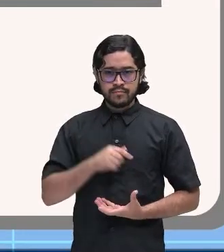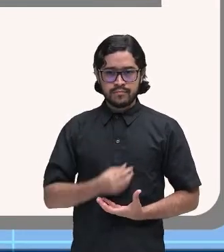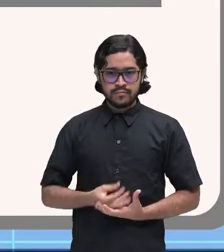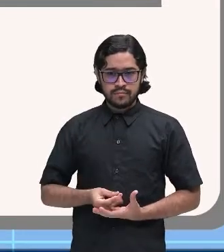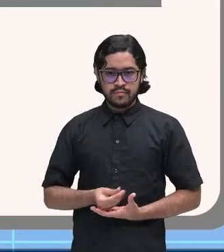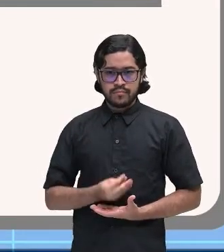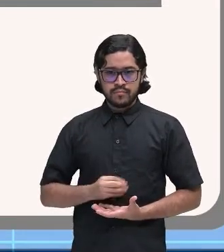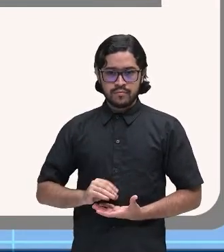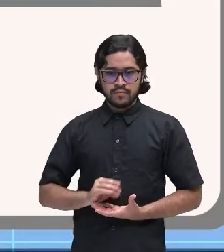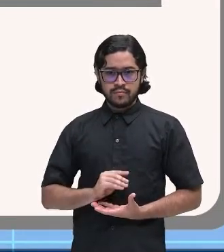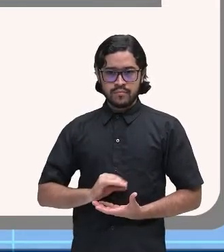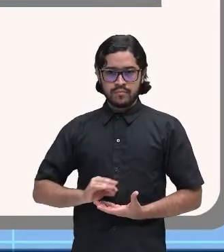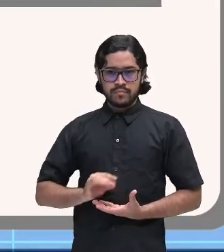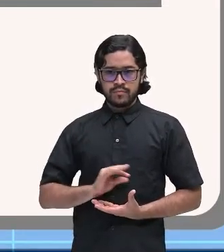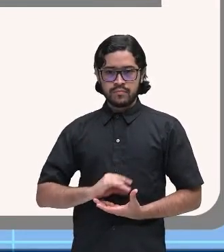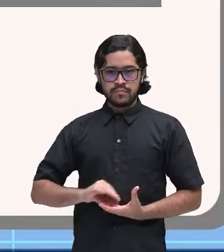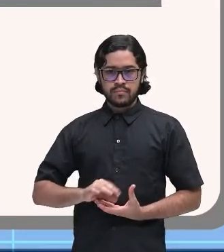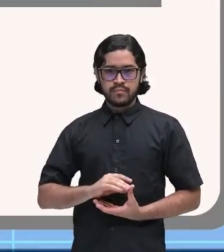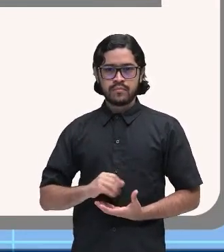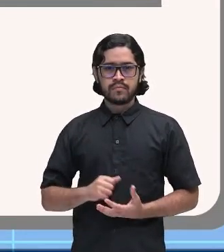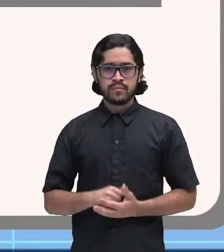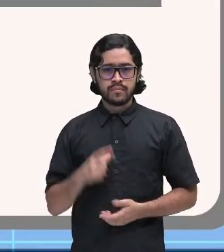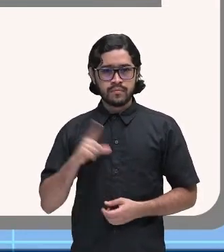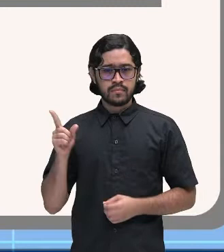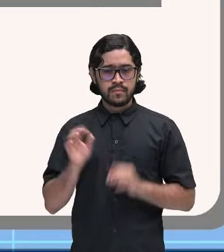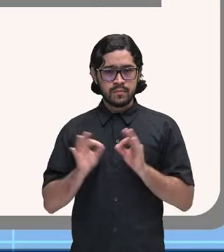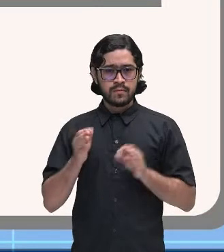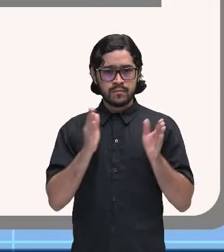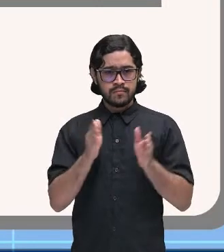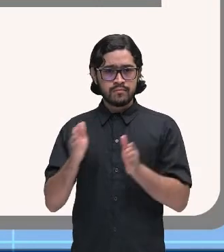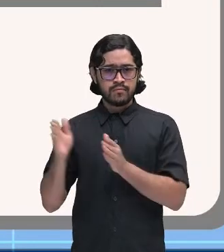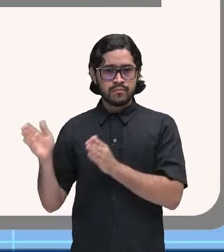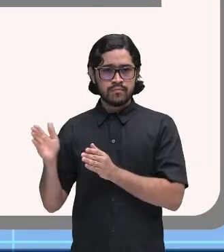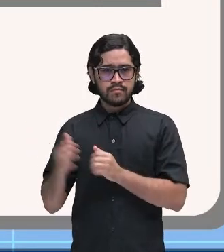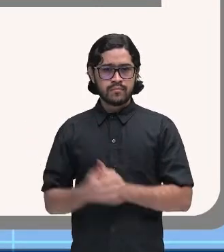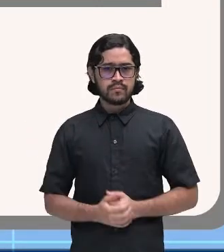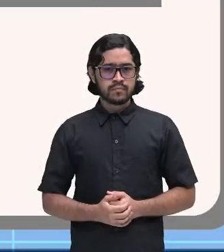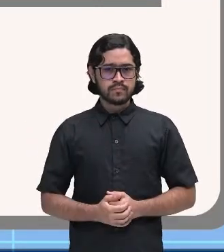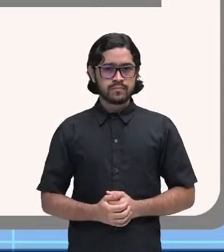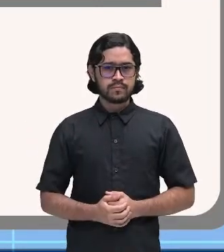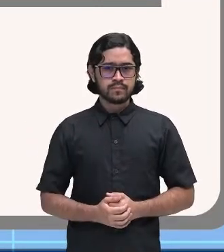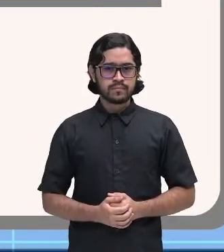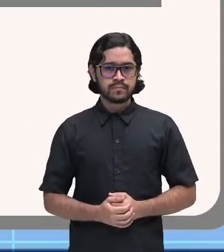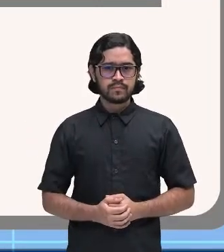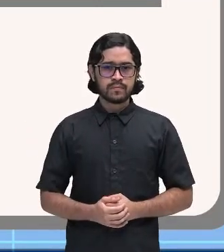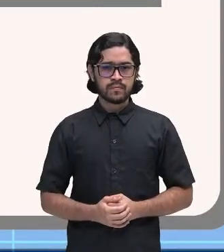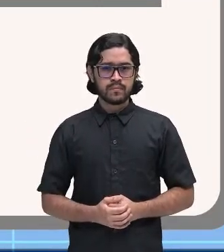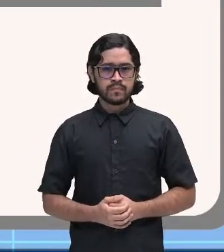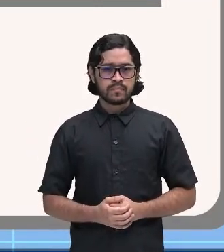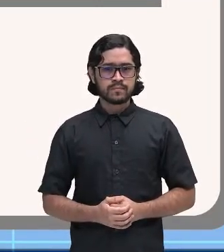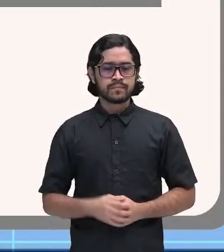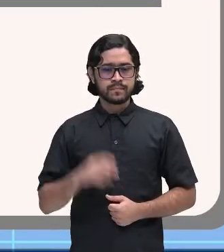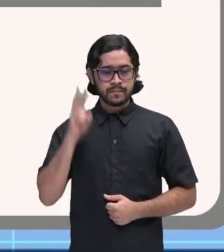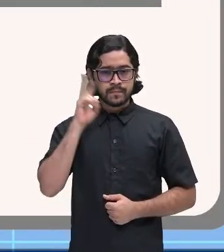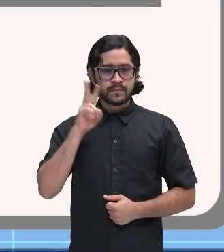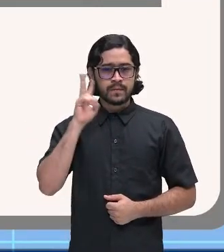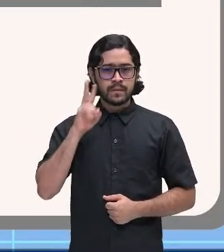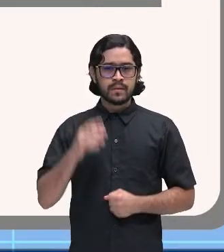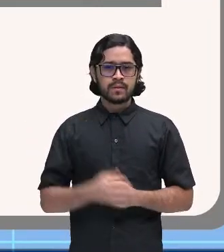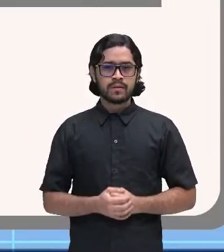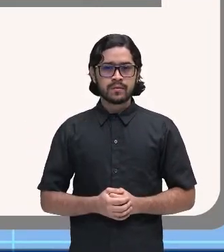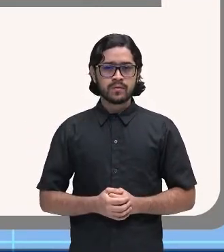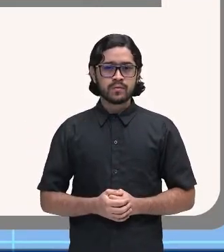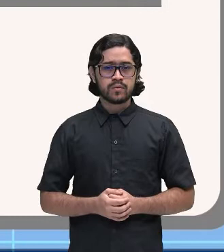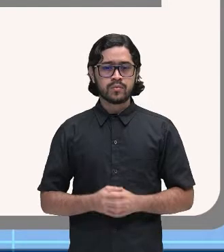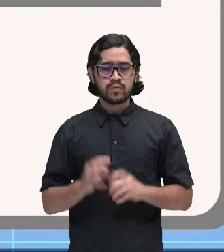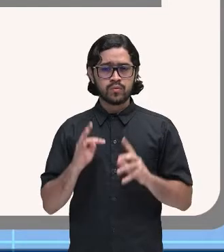aí. A gente quase não fala muito em lipases no estômago, mas elas existem. Gente, lembrando, toda substância que